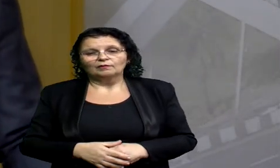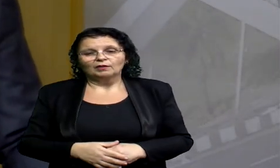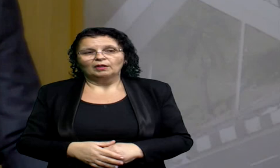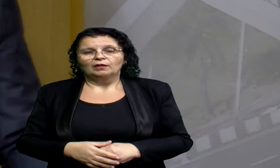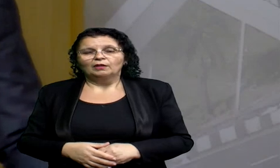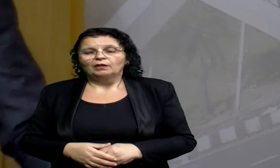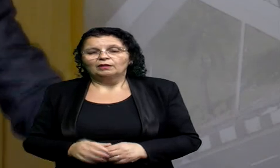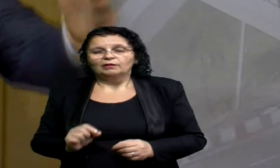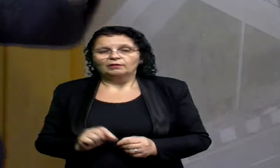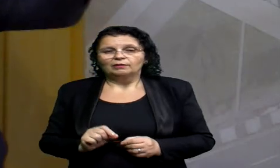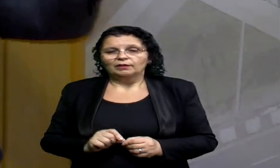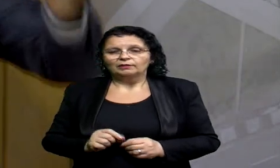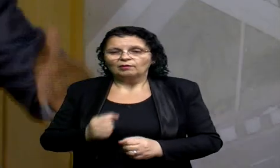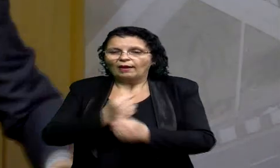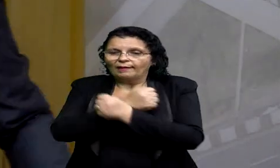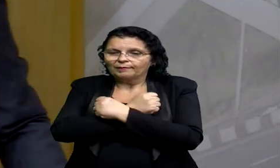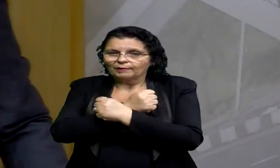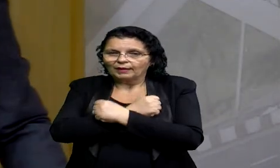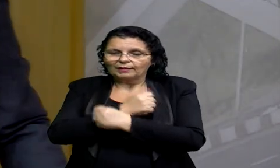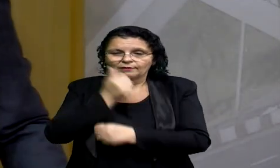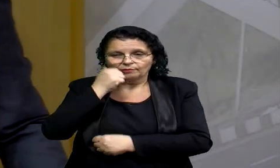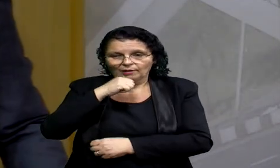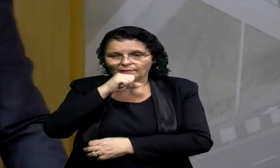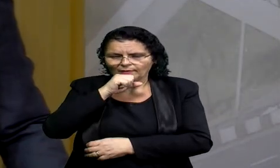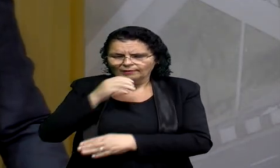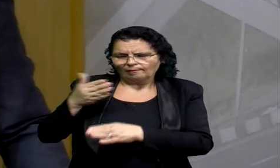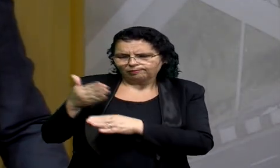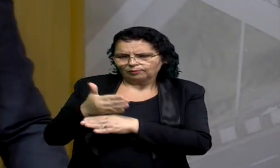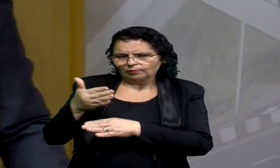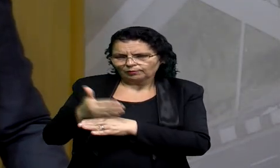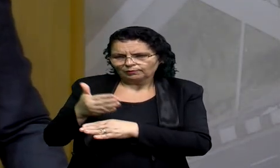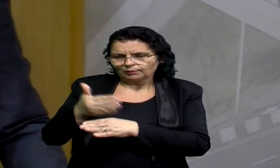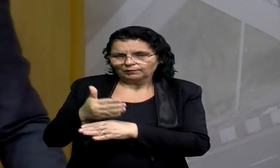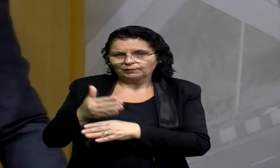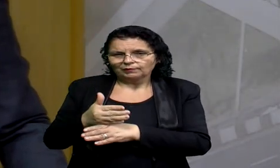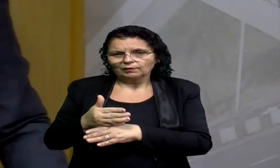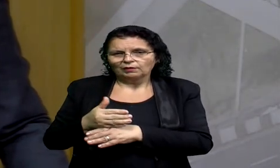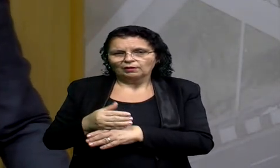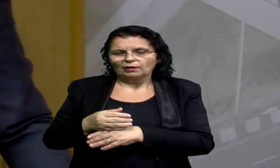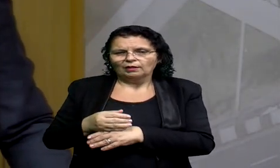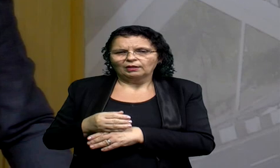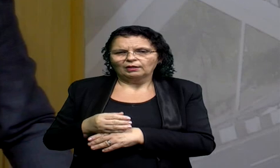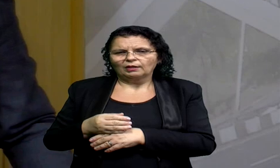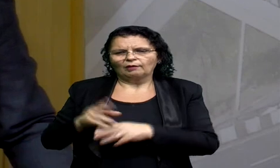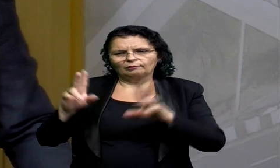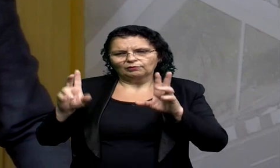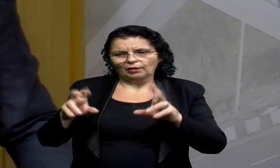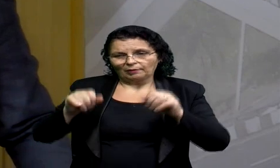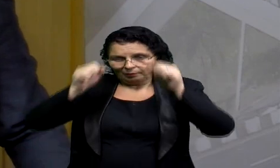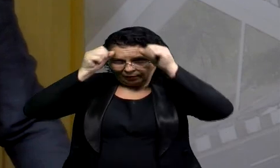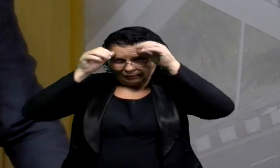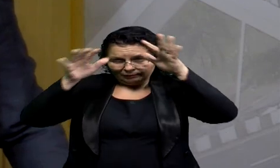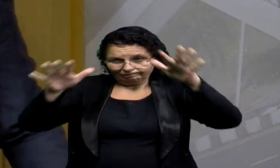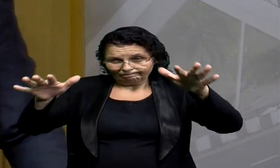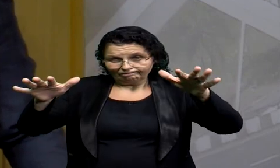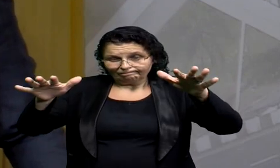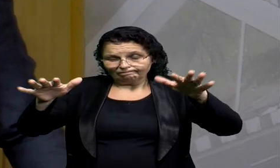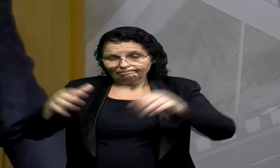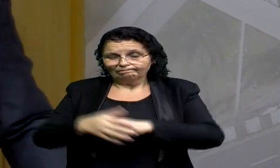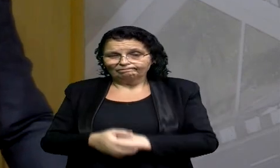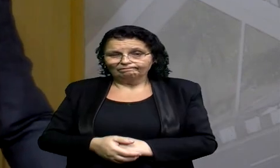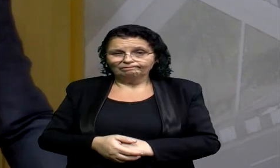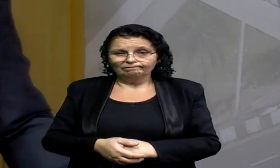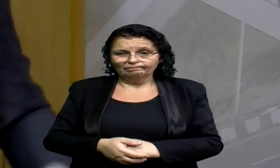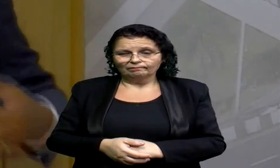no plenário deixar um abraço para uma mãe que tá sempre aqui nos acompanhando que tem uma causa muito grande pelos autistas isso